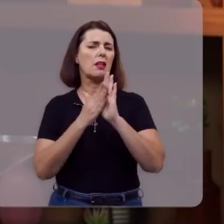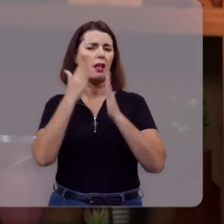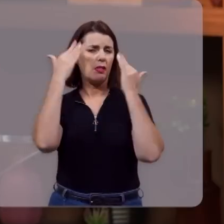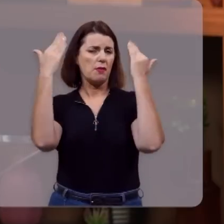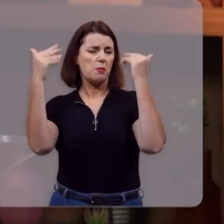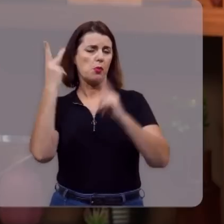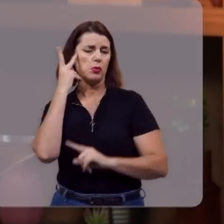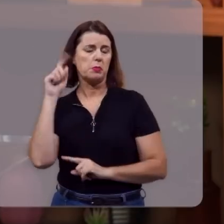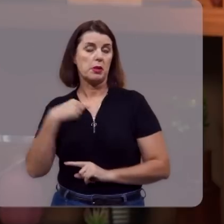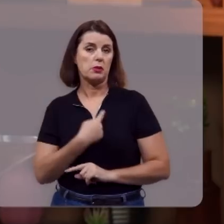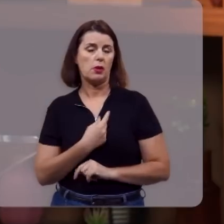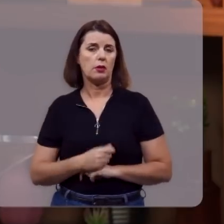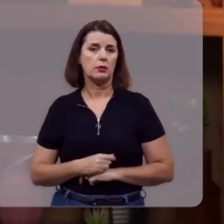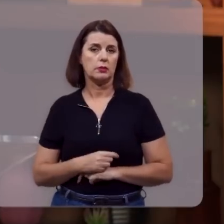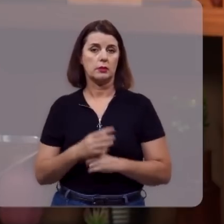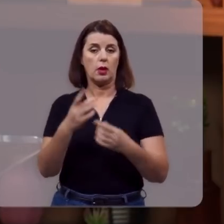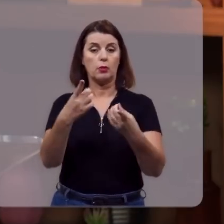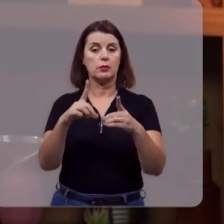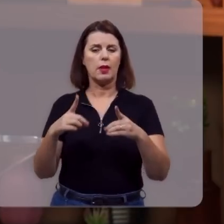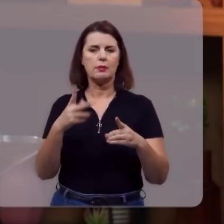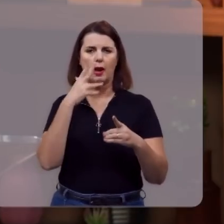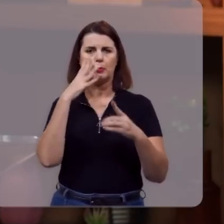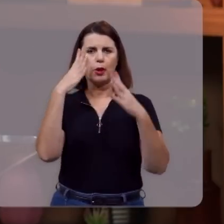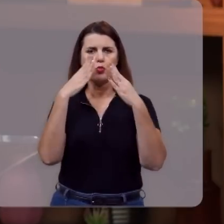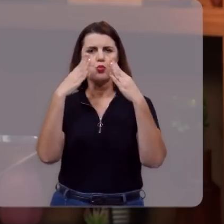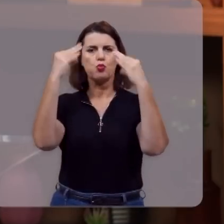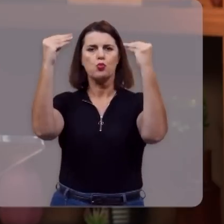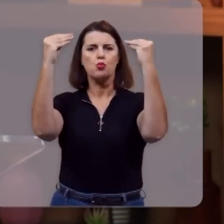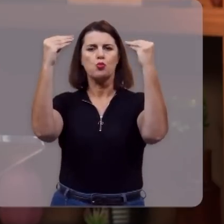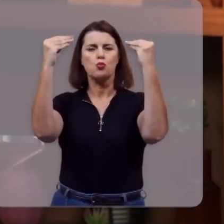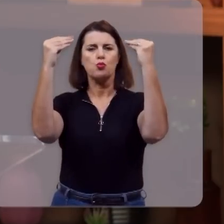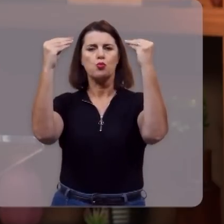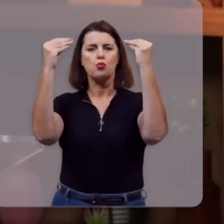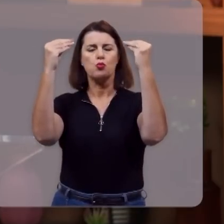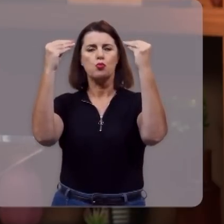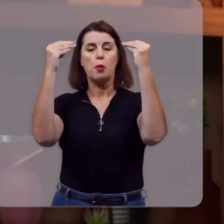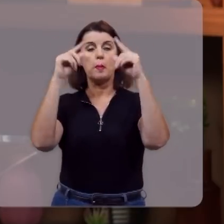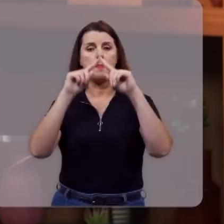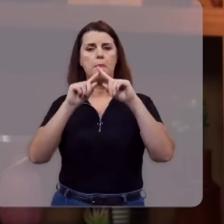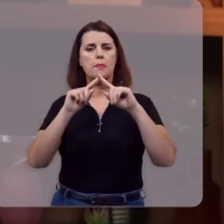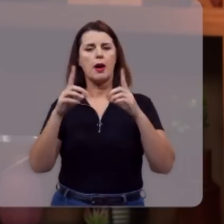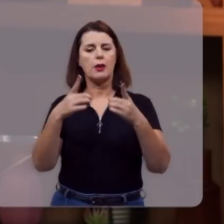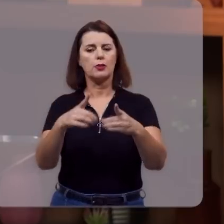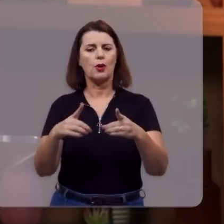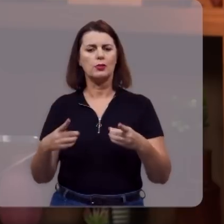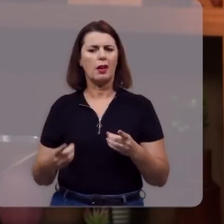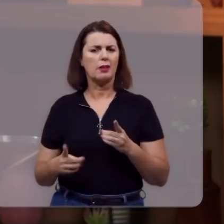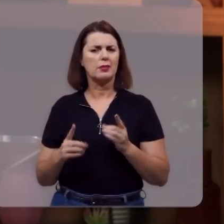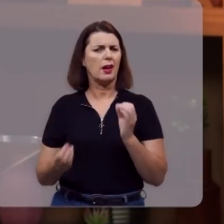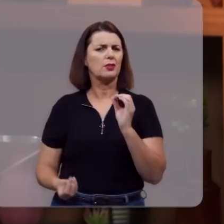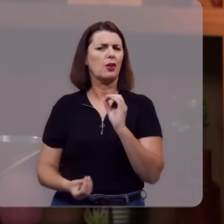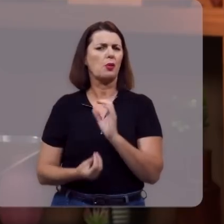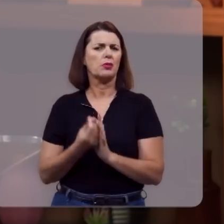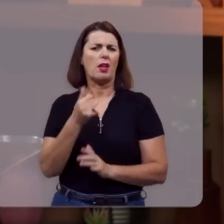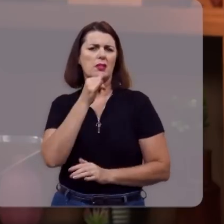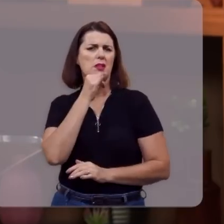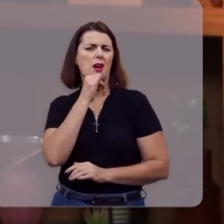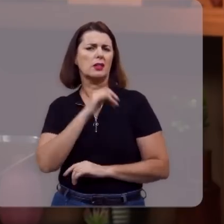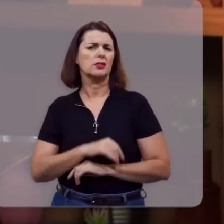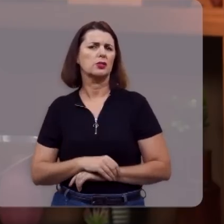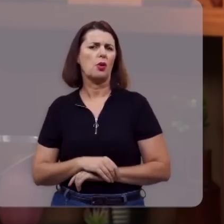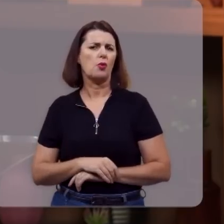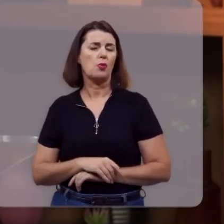ribalta. O deserto apaga os holofotes. Mas o deserto não é um acidente de percurso, é